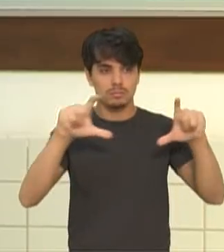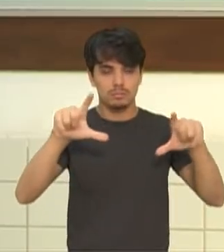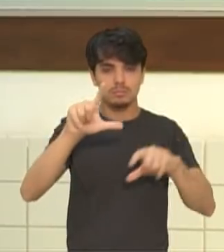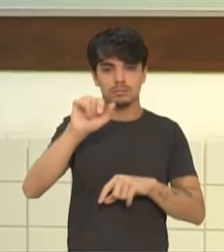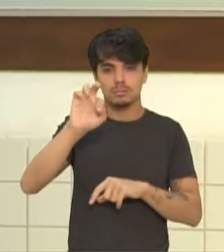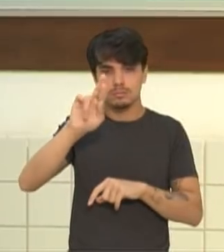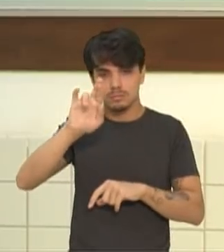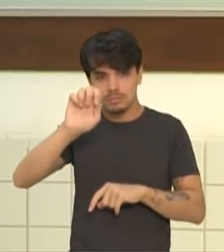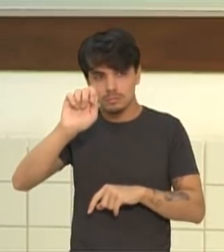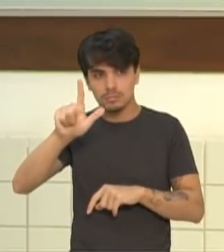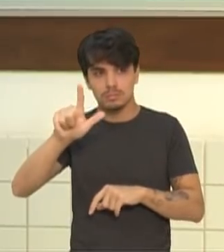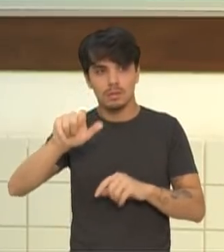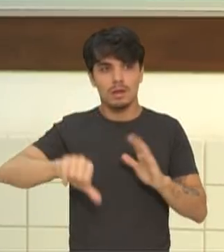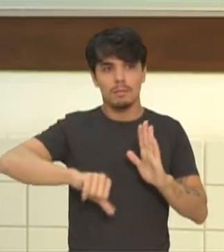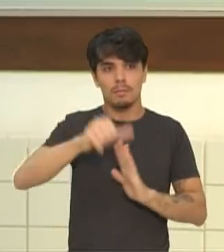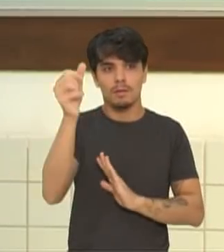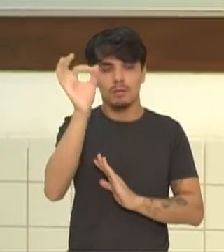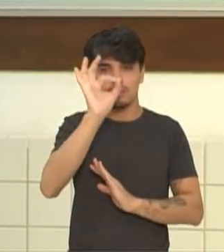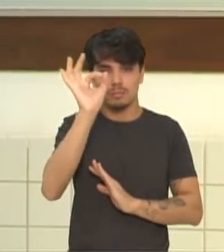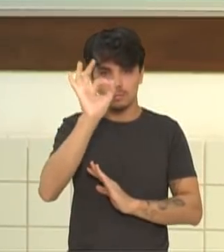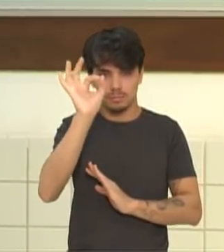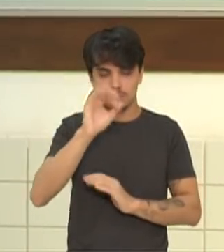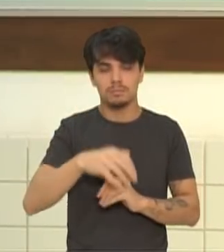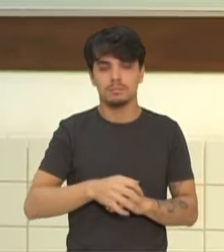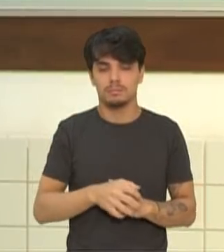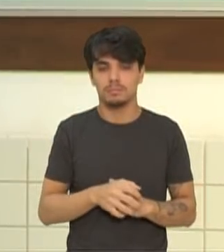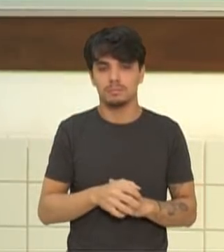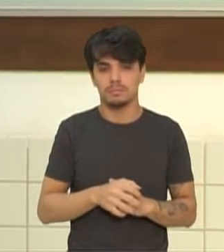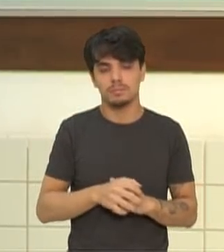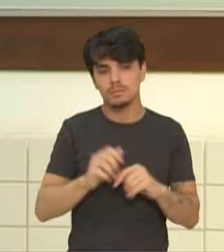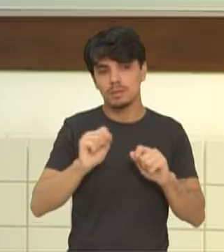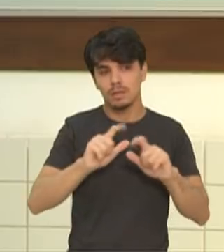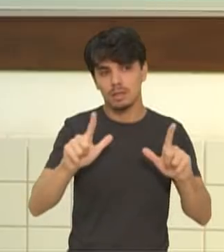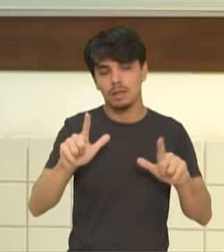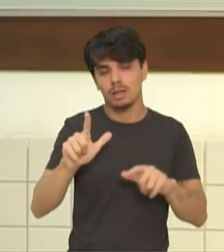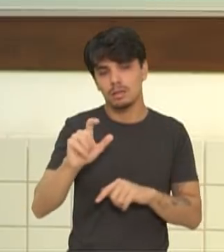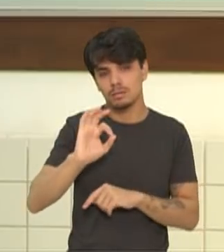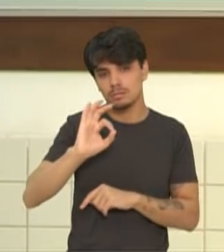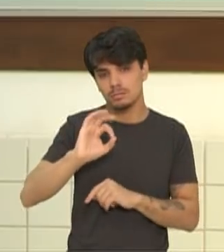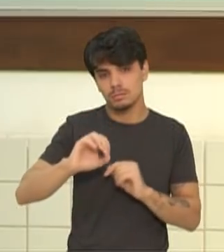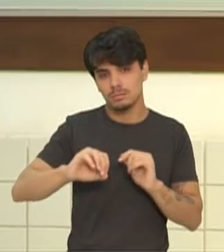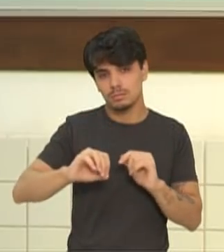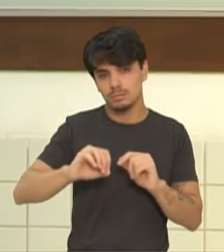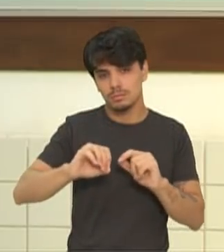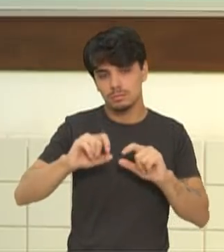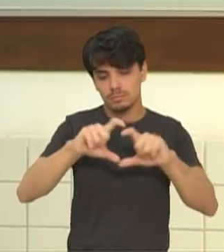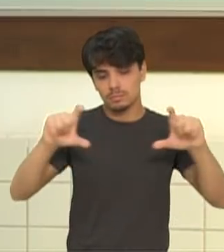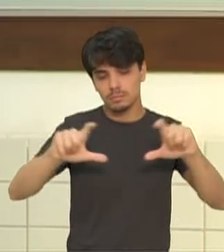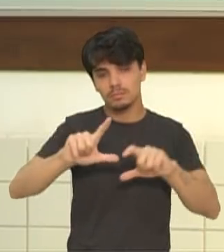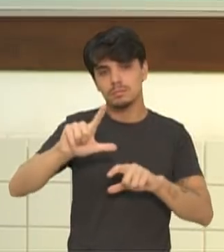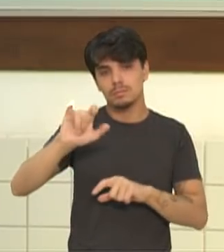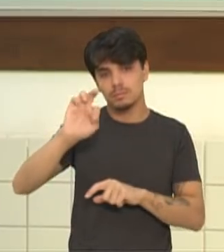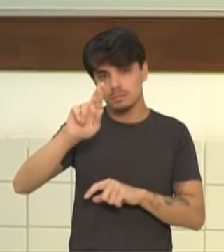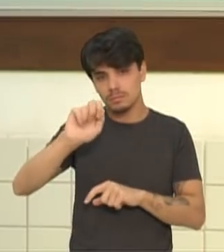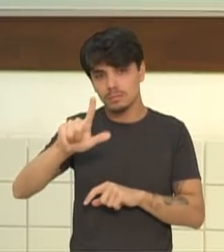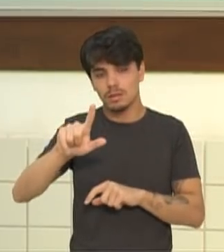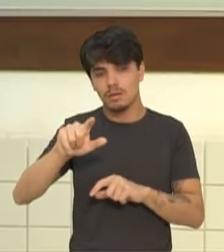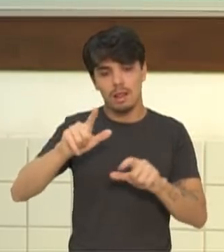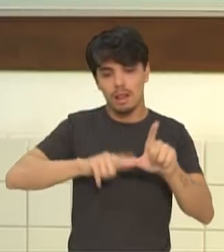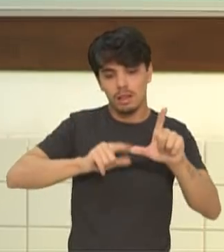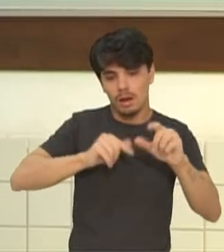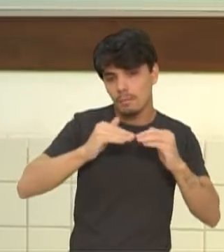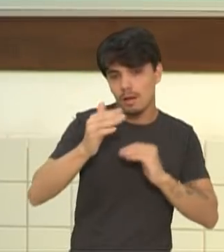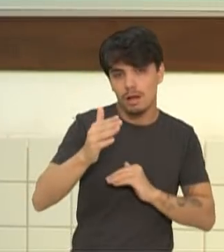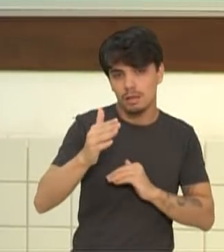parte 2, com uma incógnita, É claro que a equação literal é mais do que uma incógnita, mas nós vamos isolar